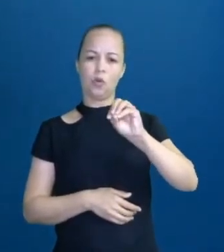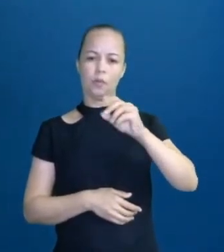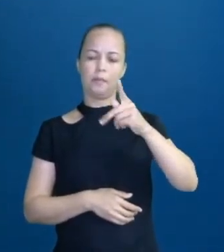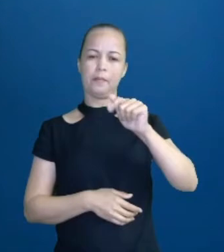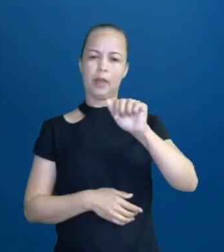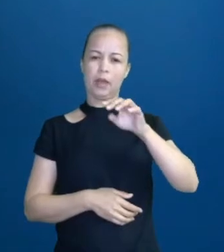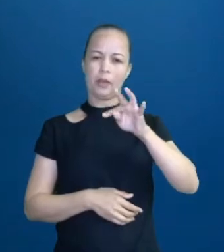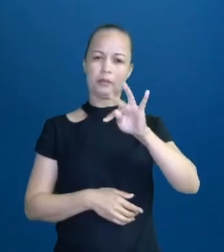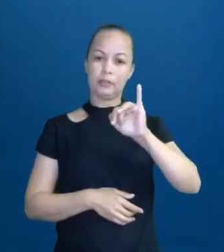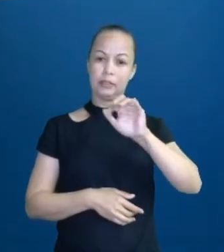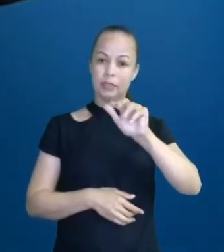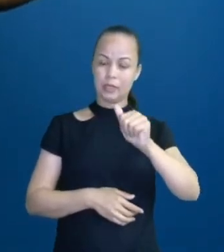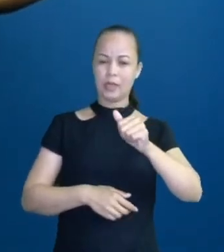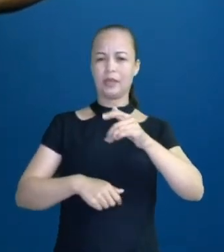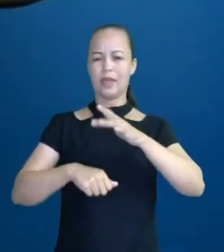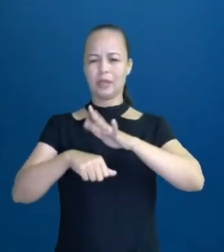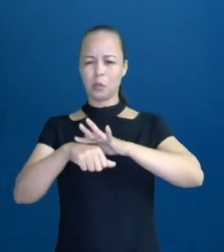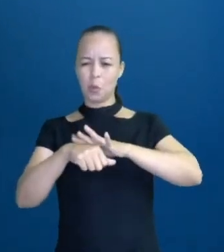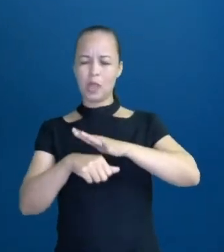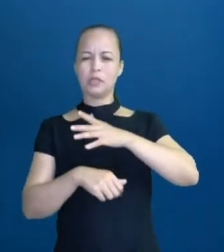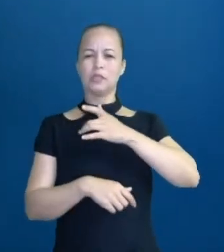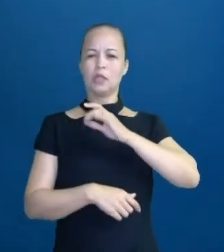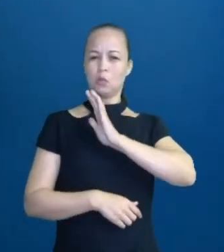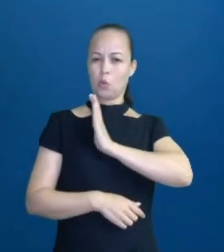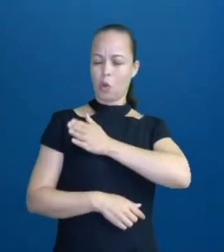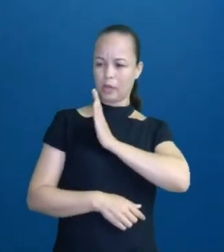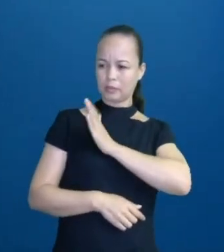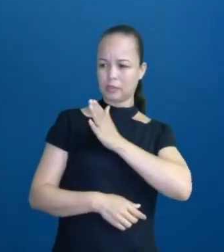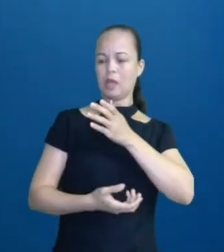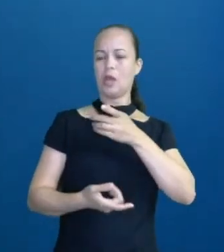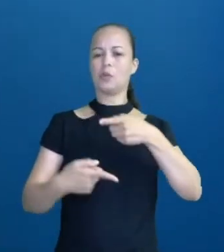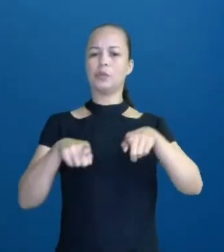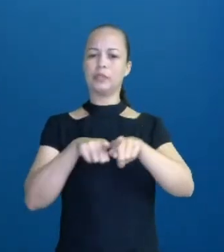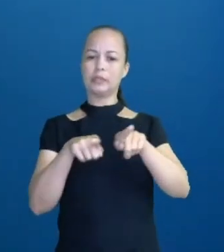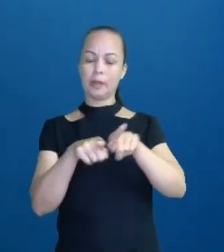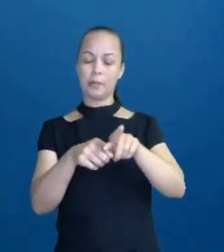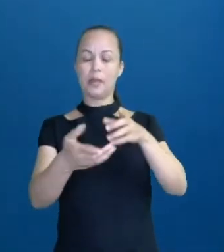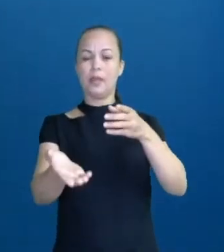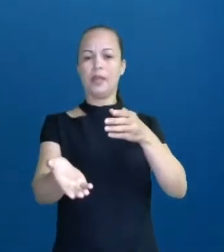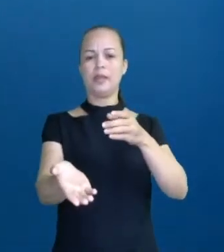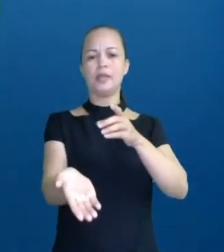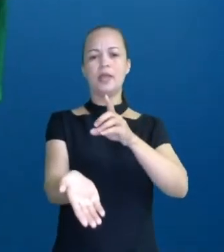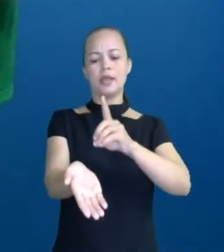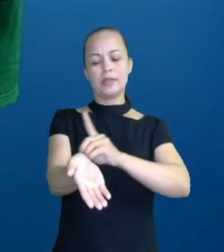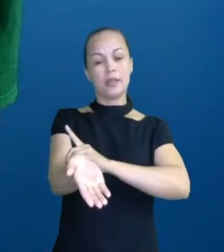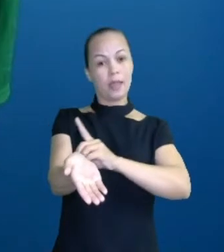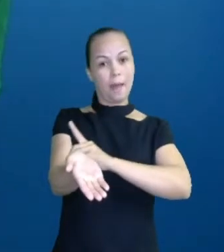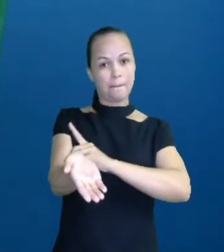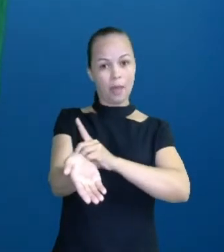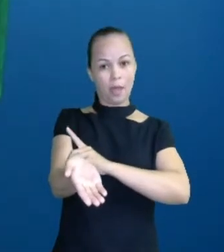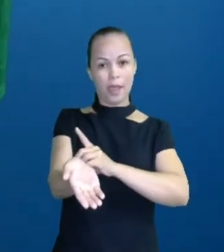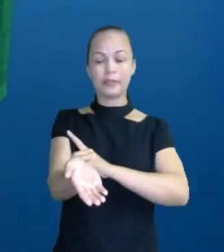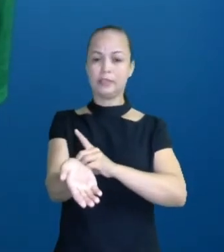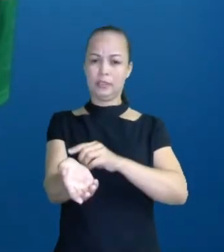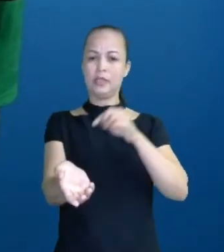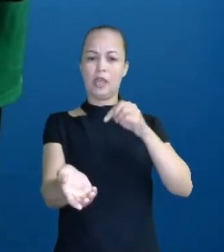pode provocar diabetes, né, que são os níveis desregulados de açúcar no sangue, né, no nosso sangue,